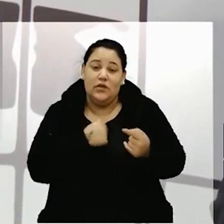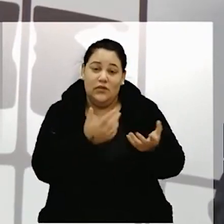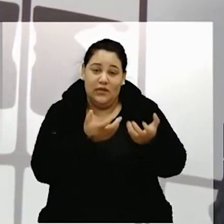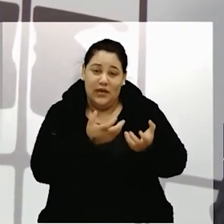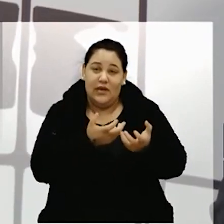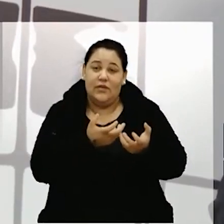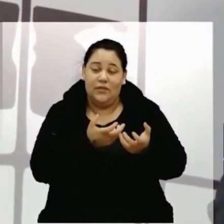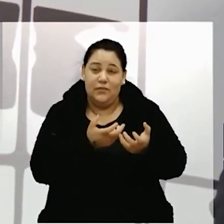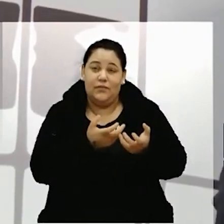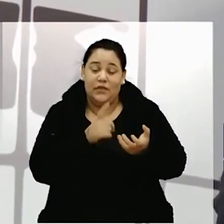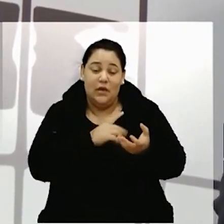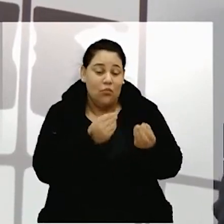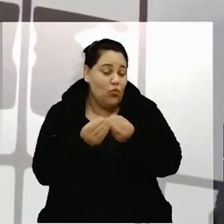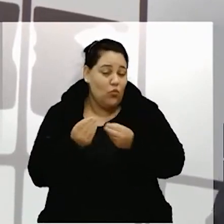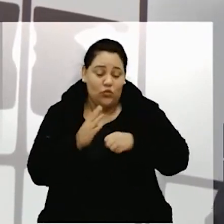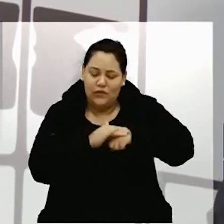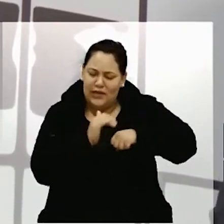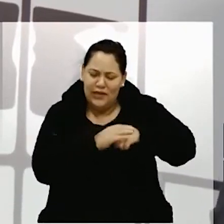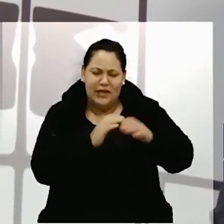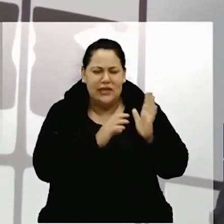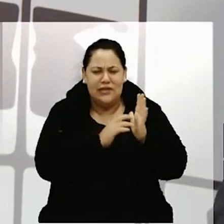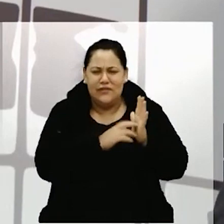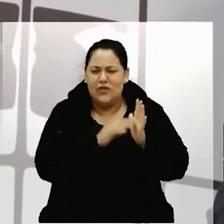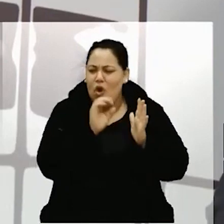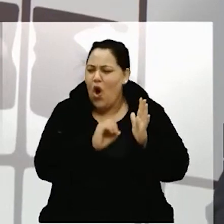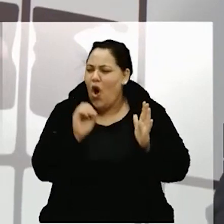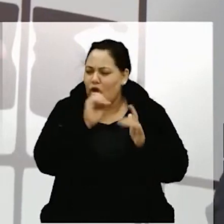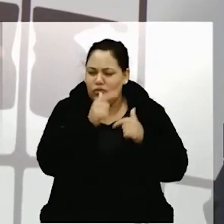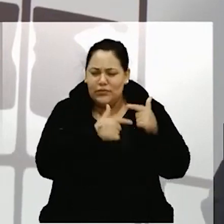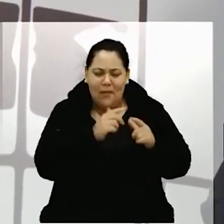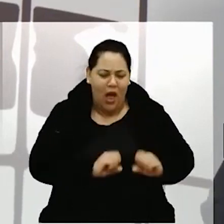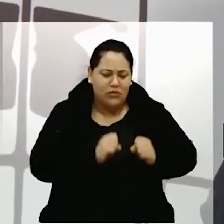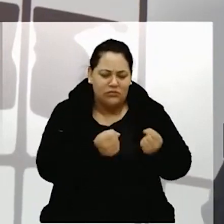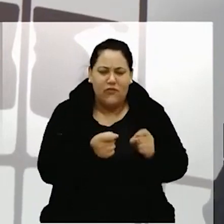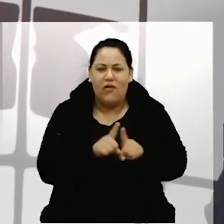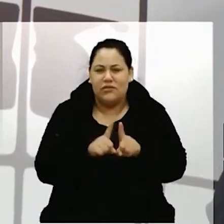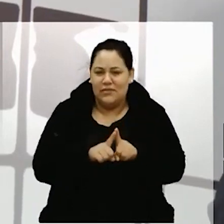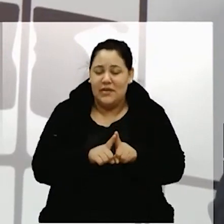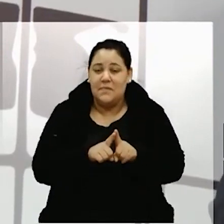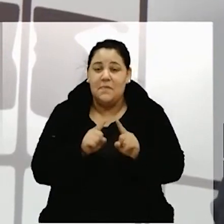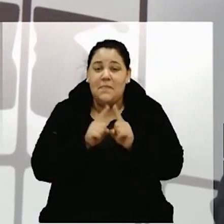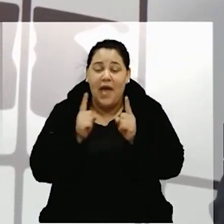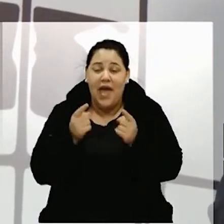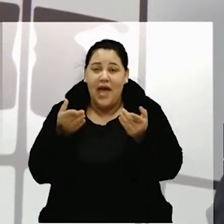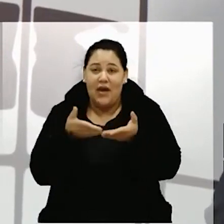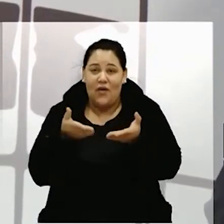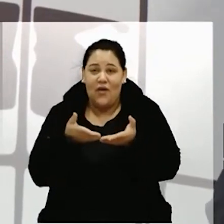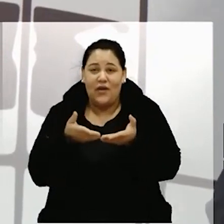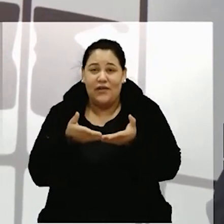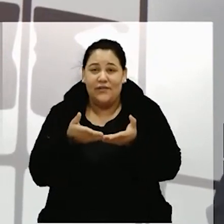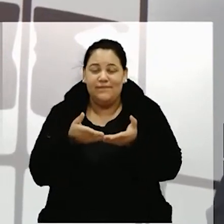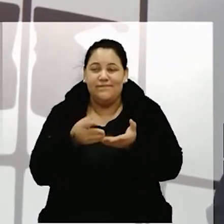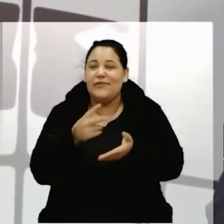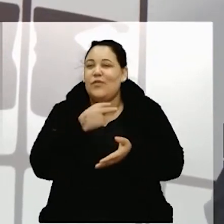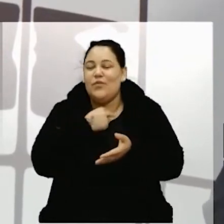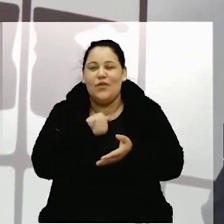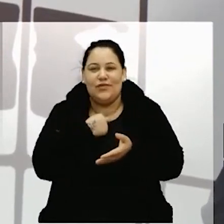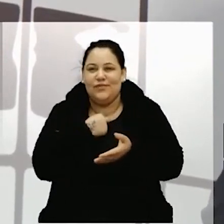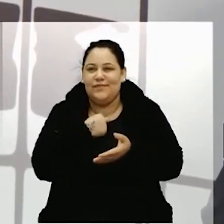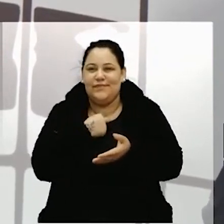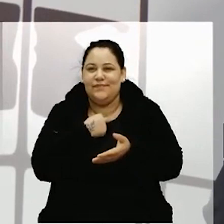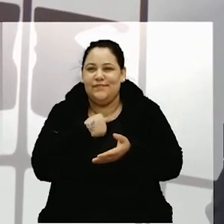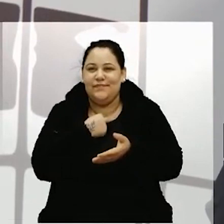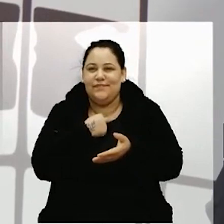a muitos servidores que são maravilhosos, que se empenham. Agora, não se pode permitir que